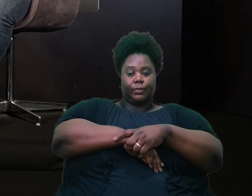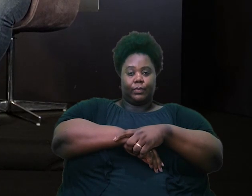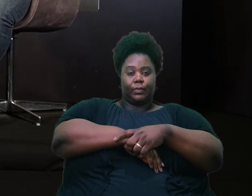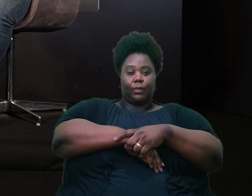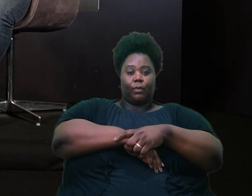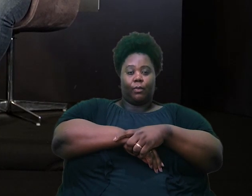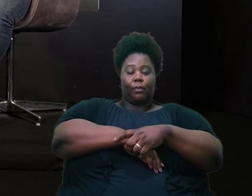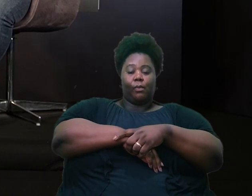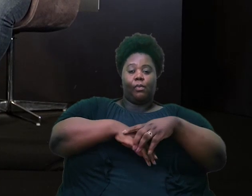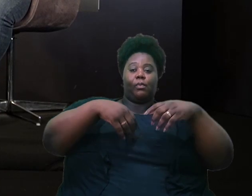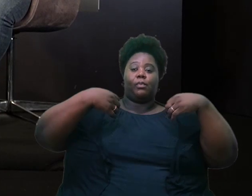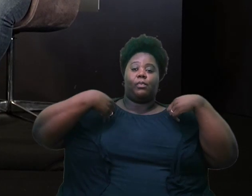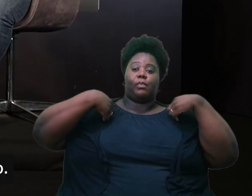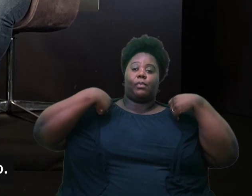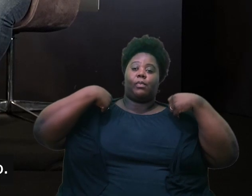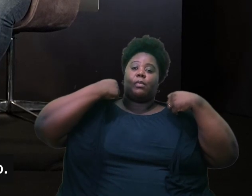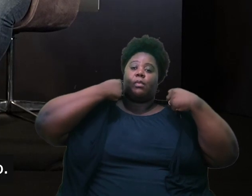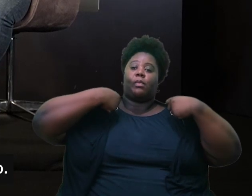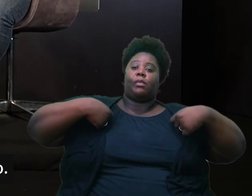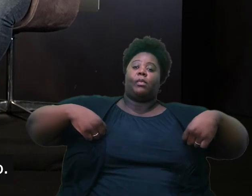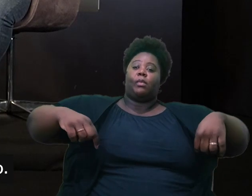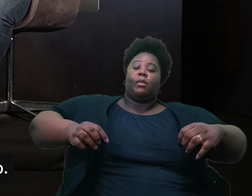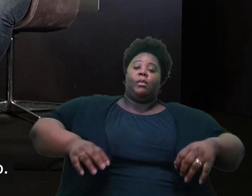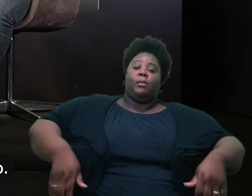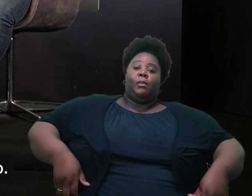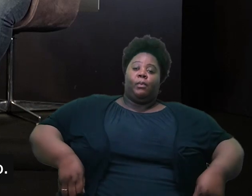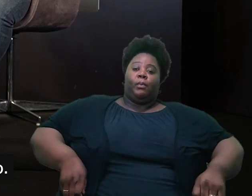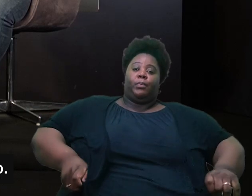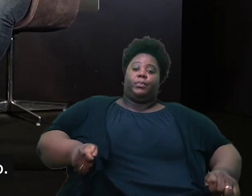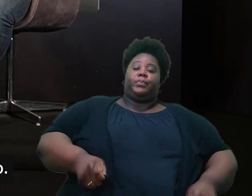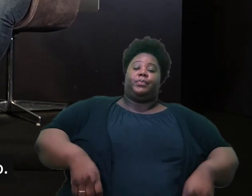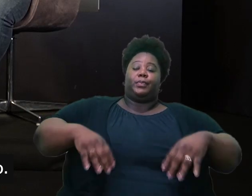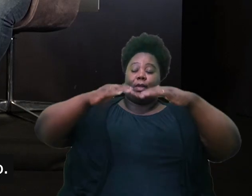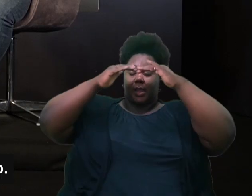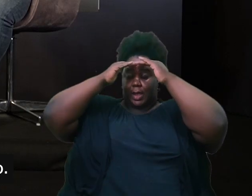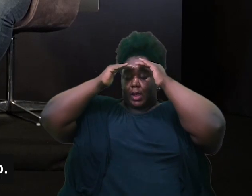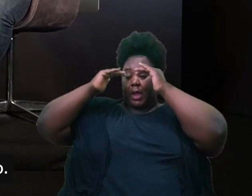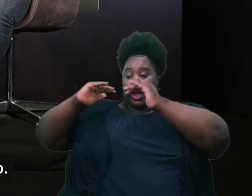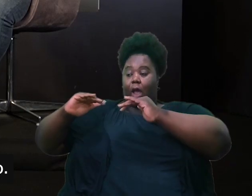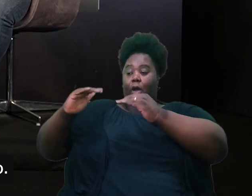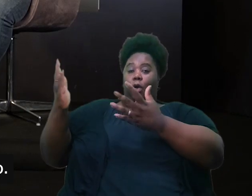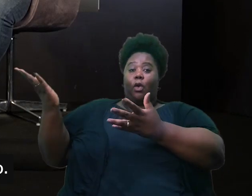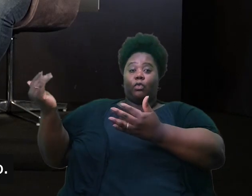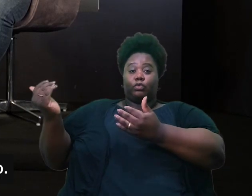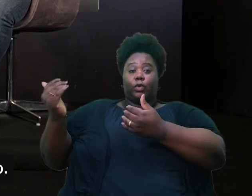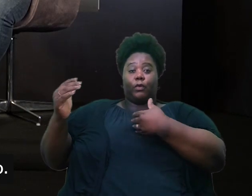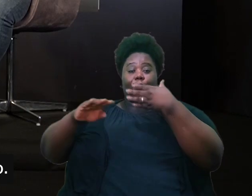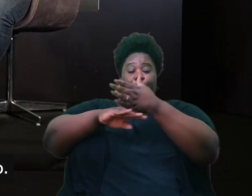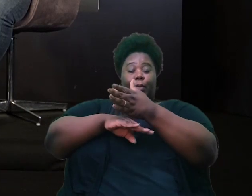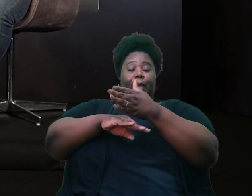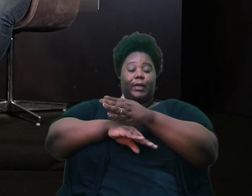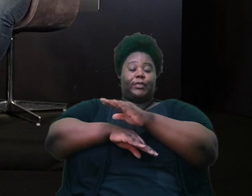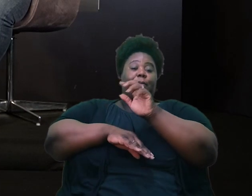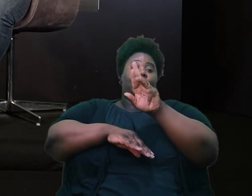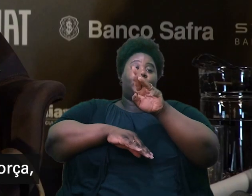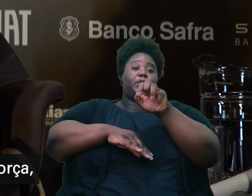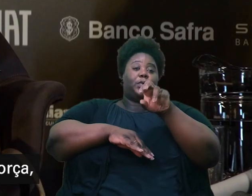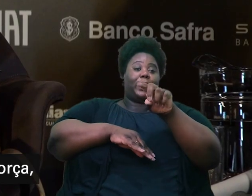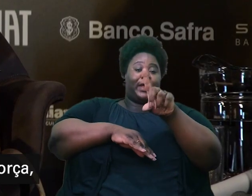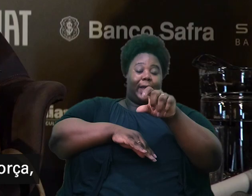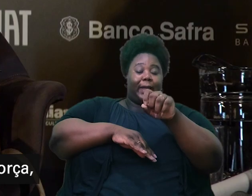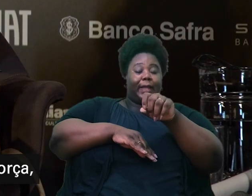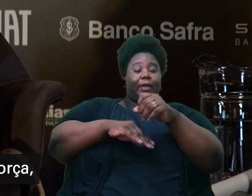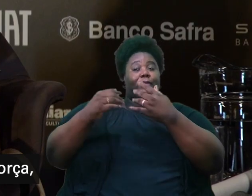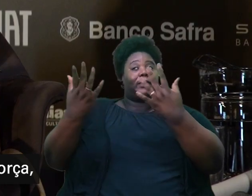o privilégio de, desde jovem, ser parte do reinado. Né? Então,